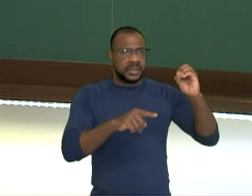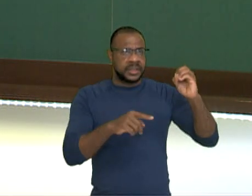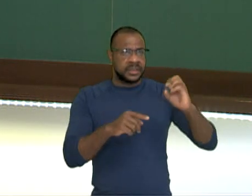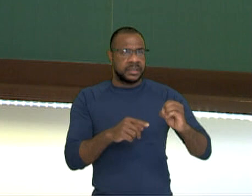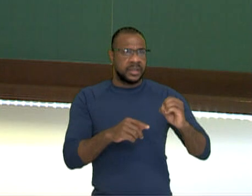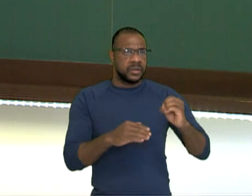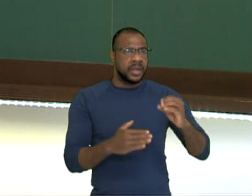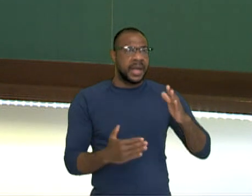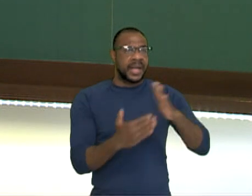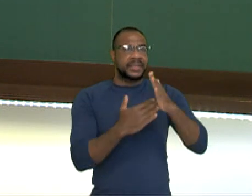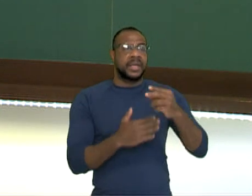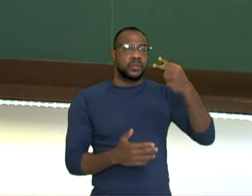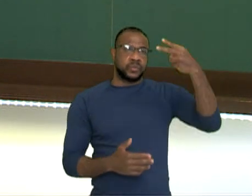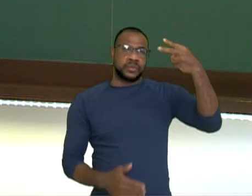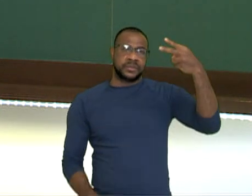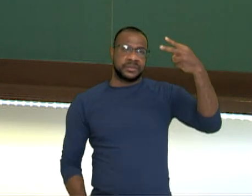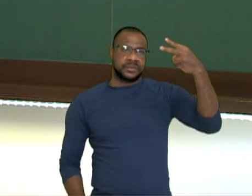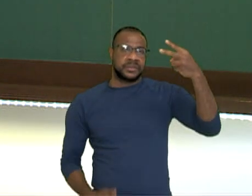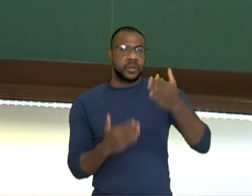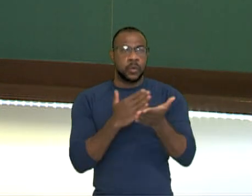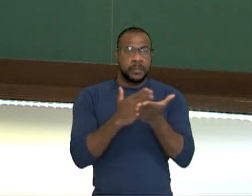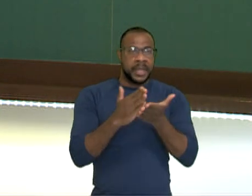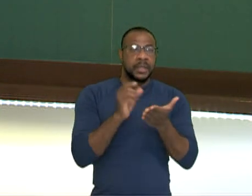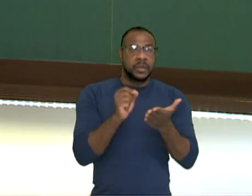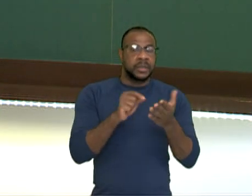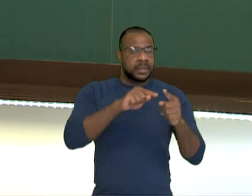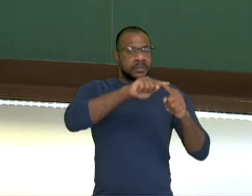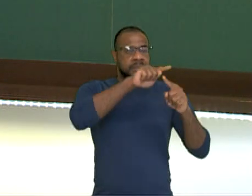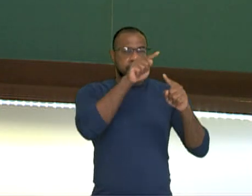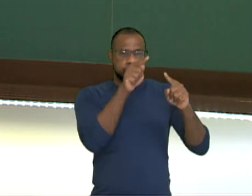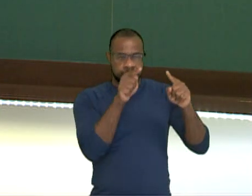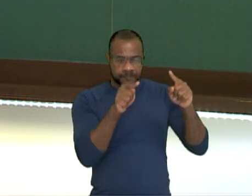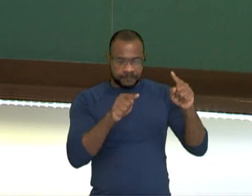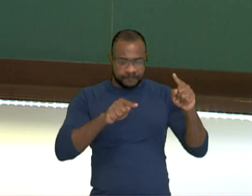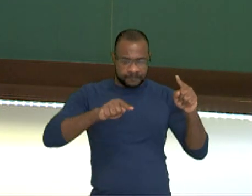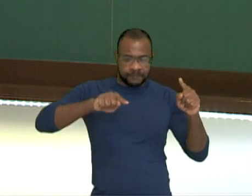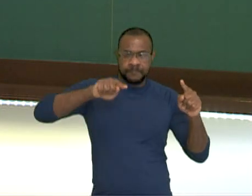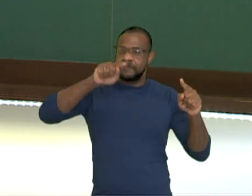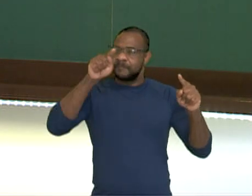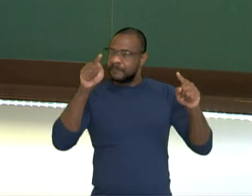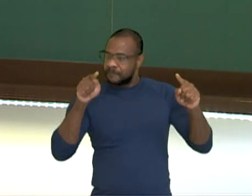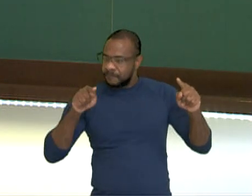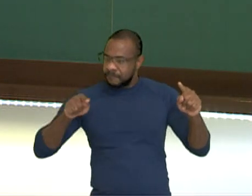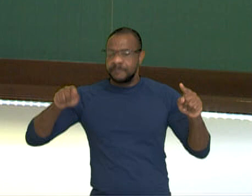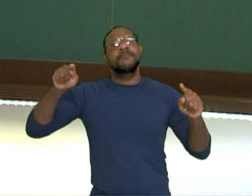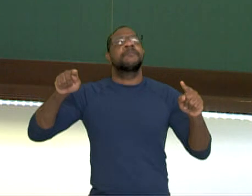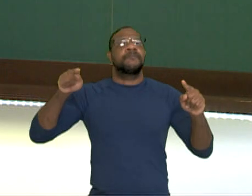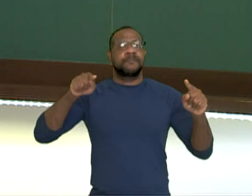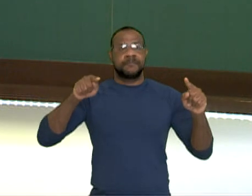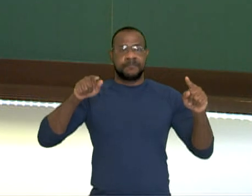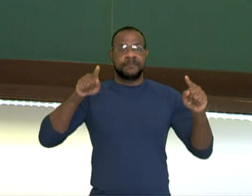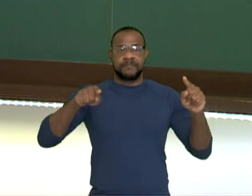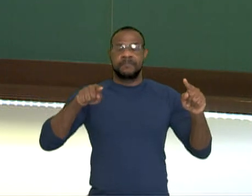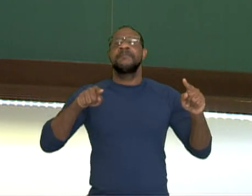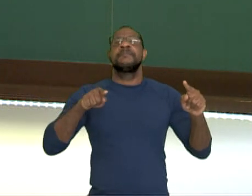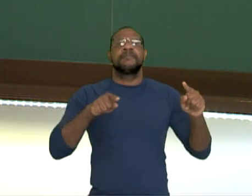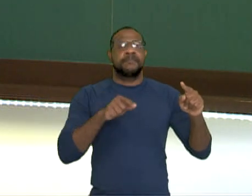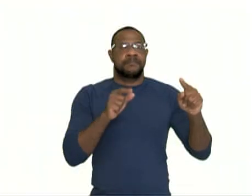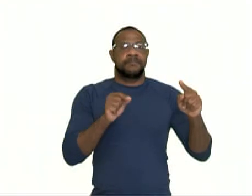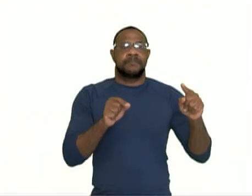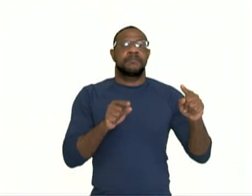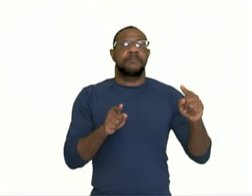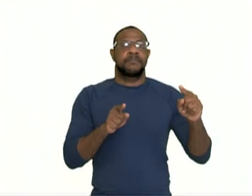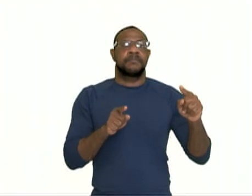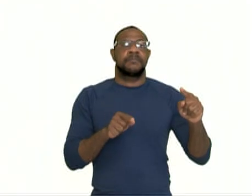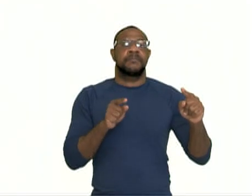2. Aí eu começo a desenhar, né? Eu começo a fazer uma movimentação deste meu gráfico aqui,